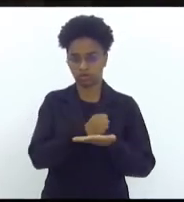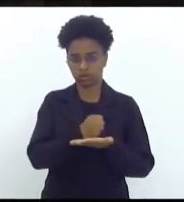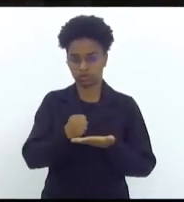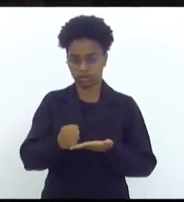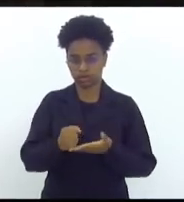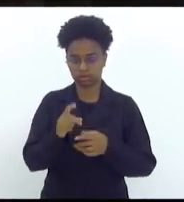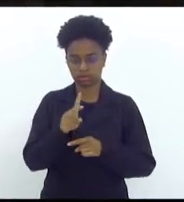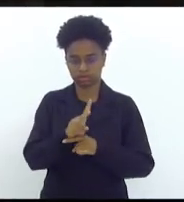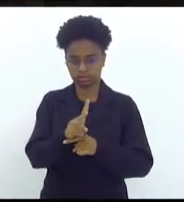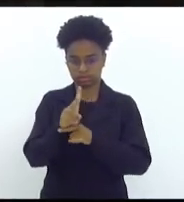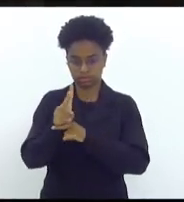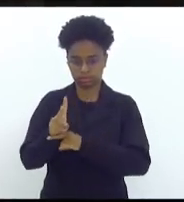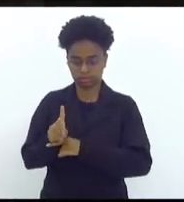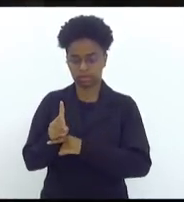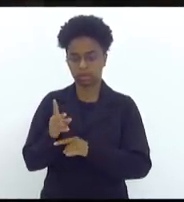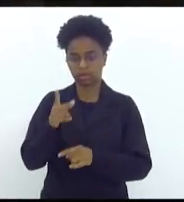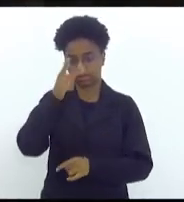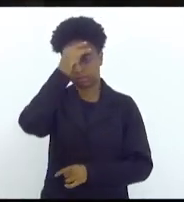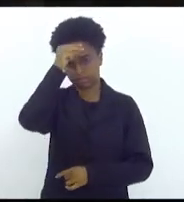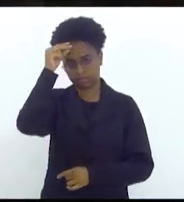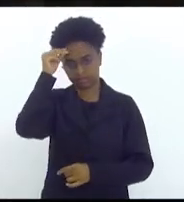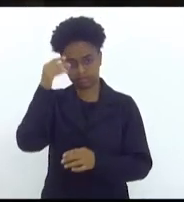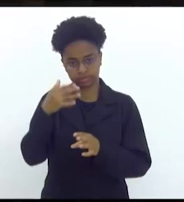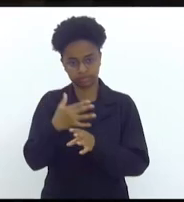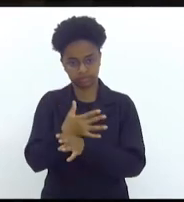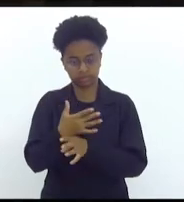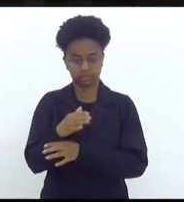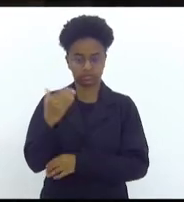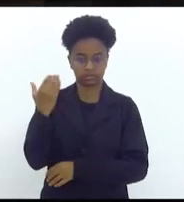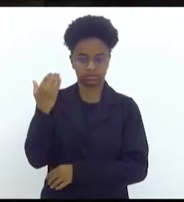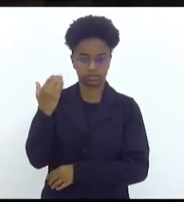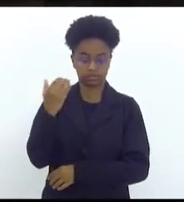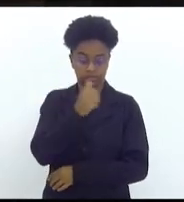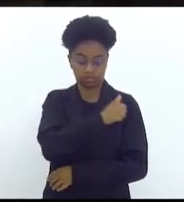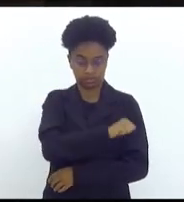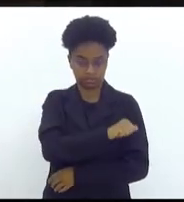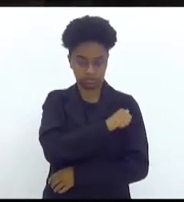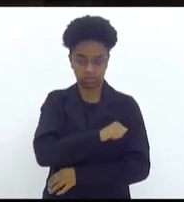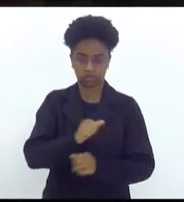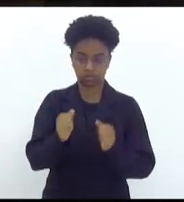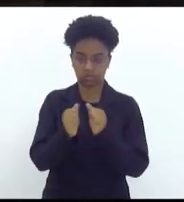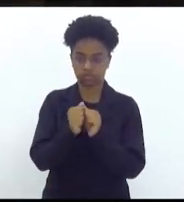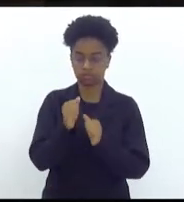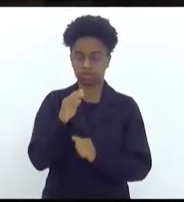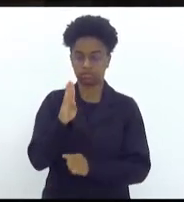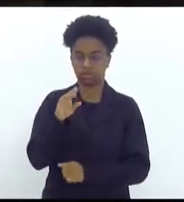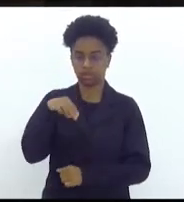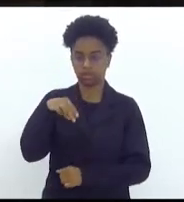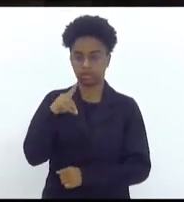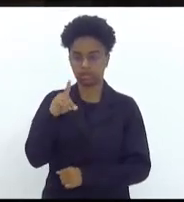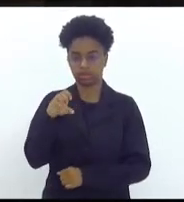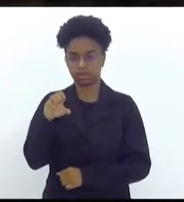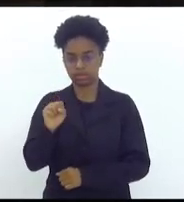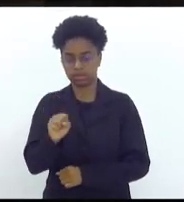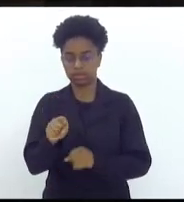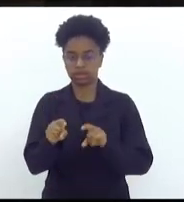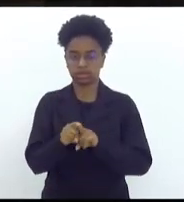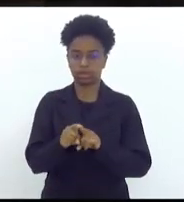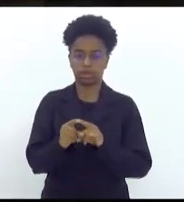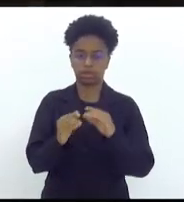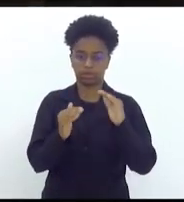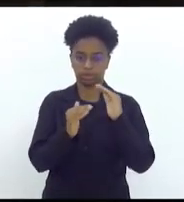da prefeitura da cidade do Rio de Janeiro com o Ben 10 e com o Banco do